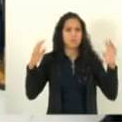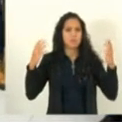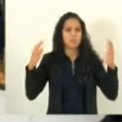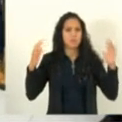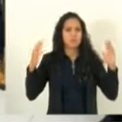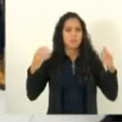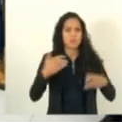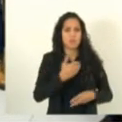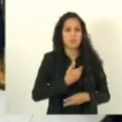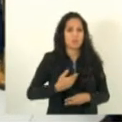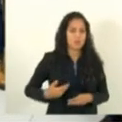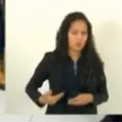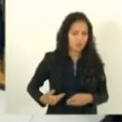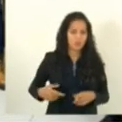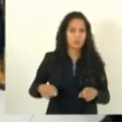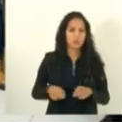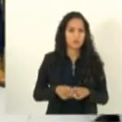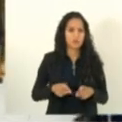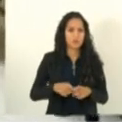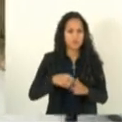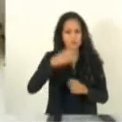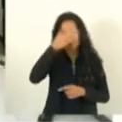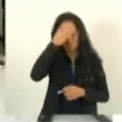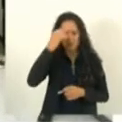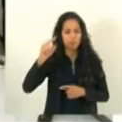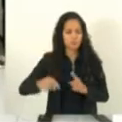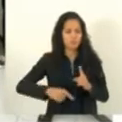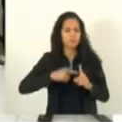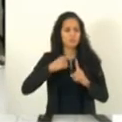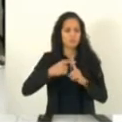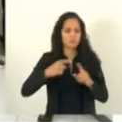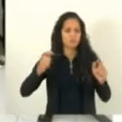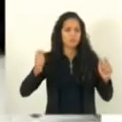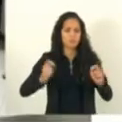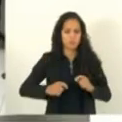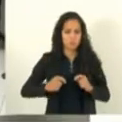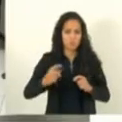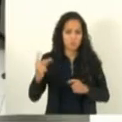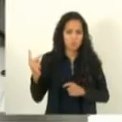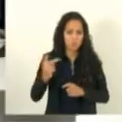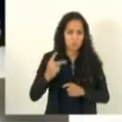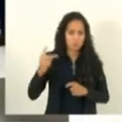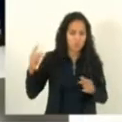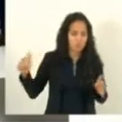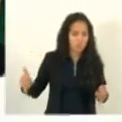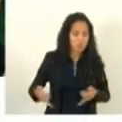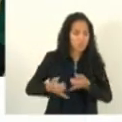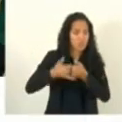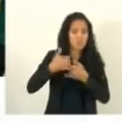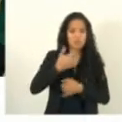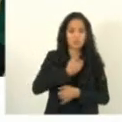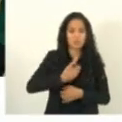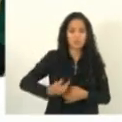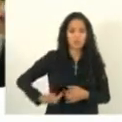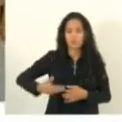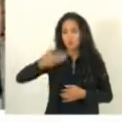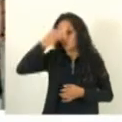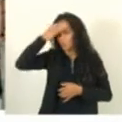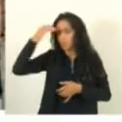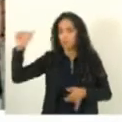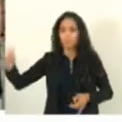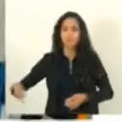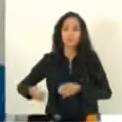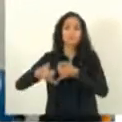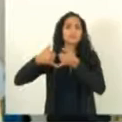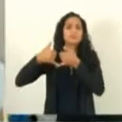O governador também foi positivo, porque quando tiveram comigo lá, eu liguei para o governador que estava lá